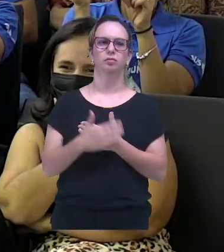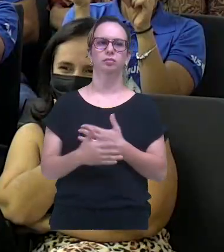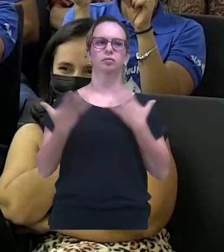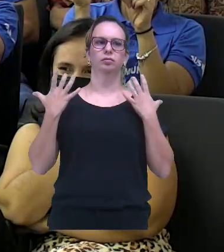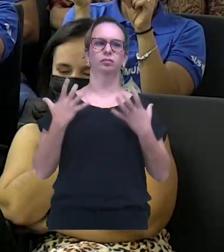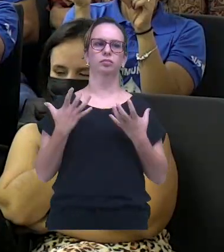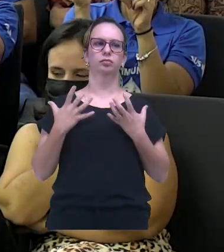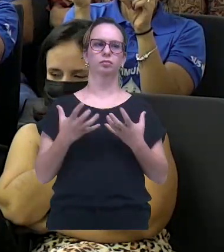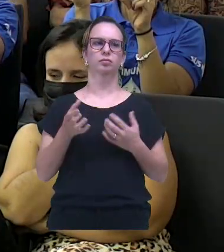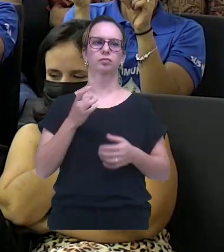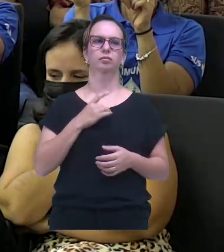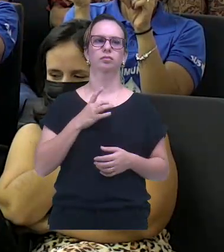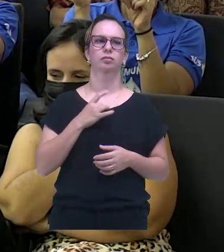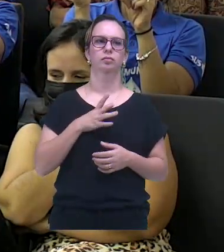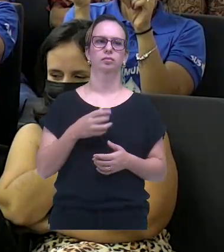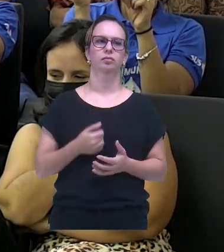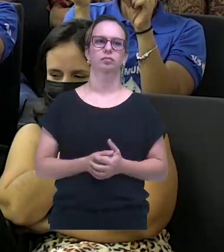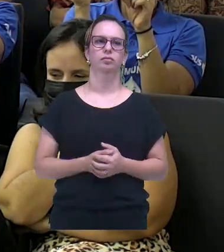do medo.